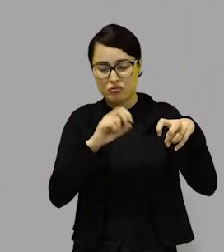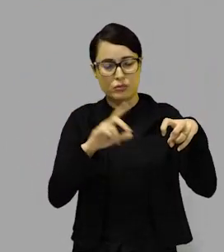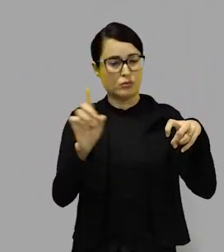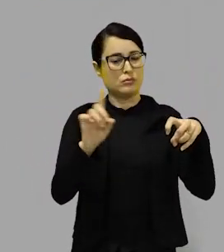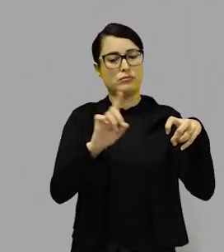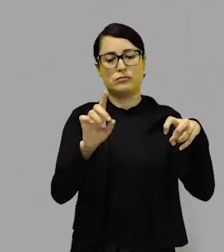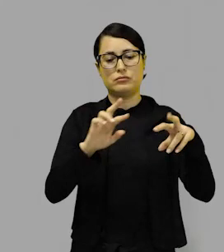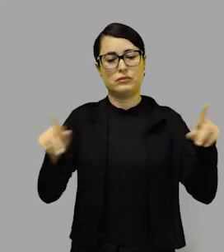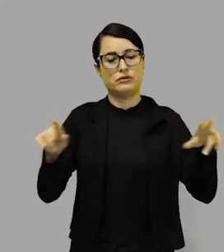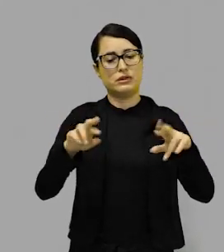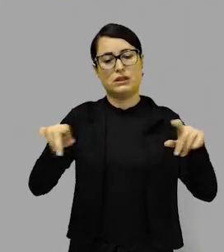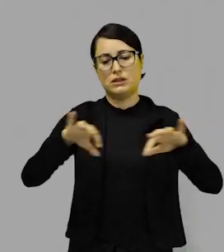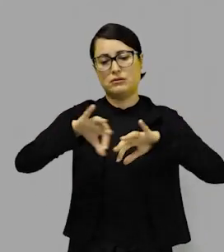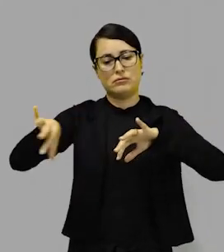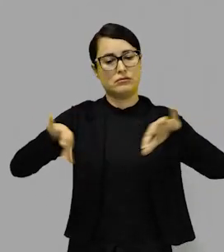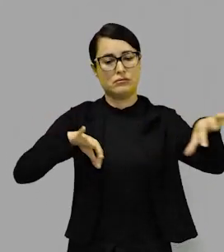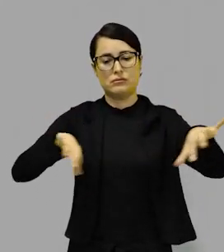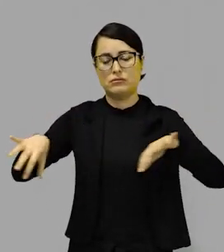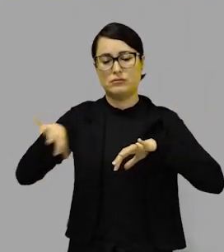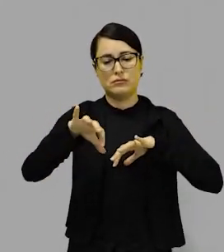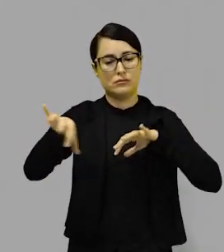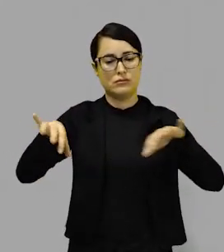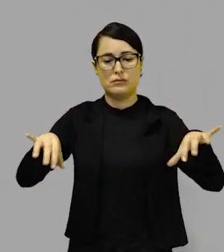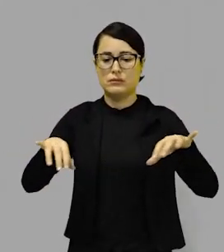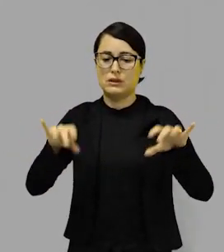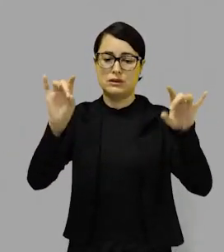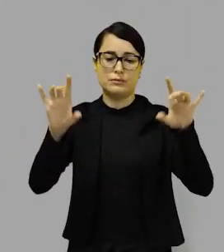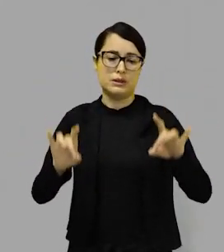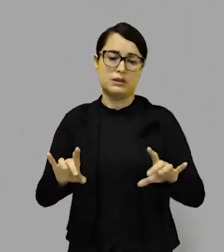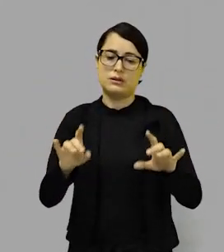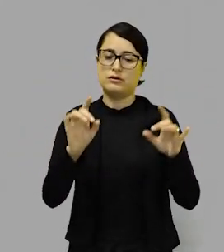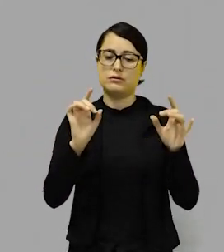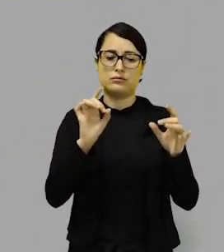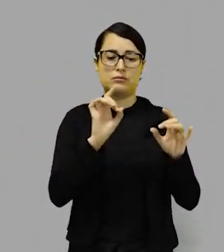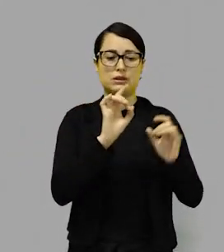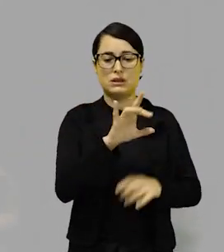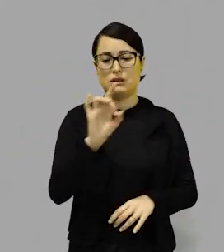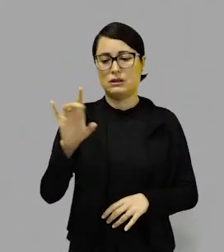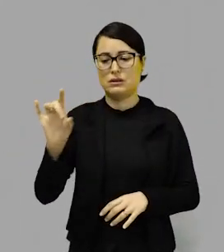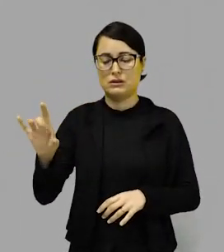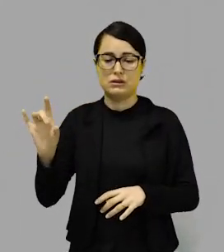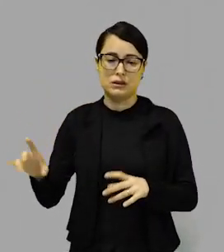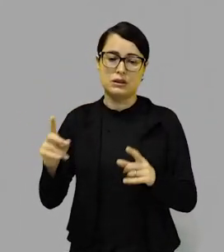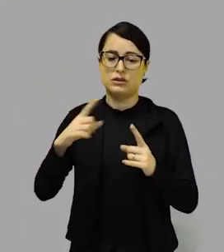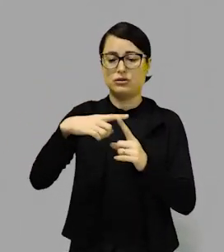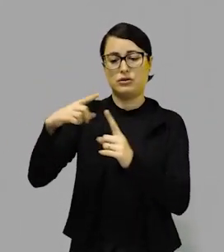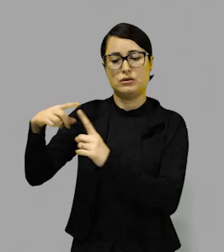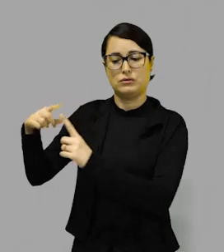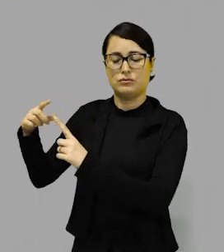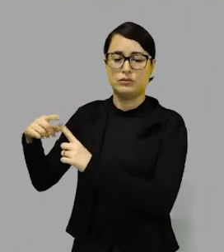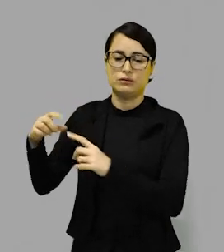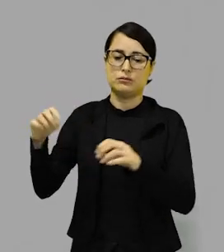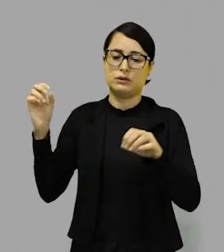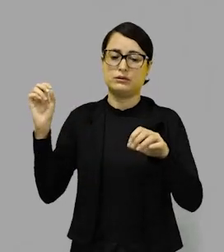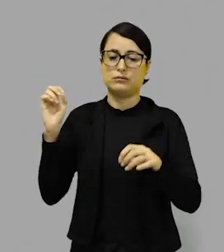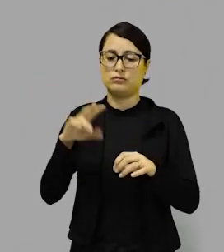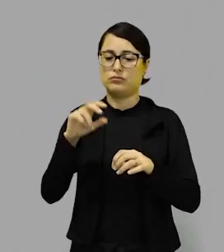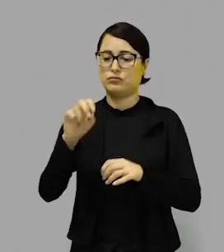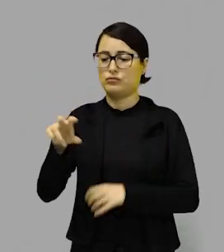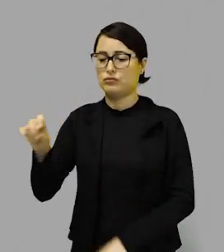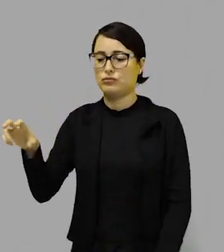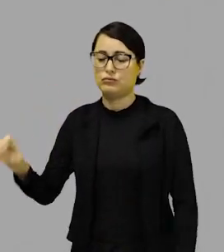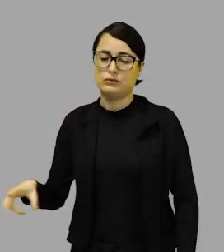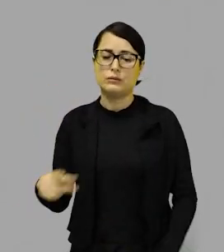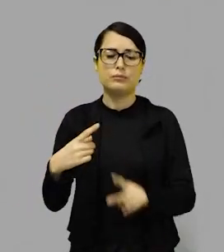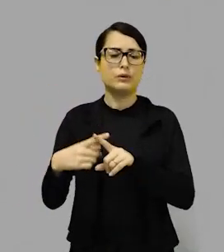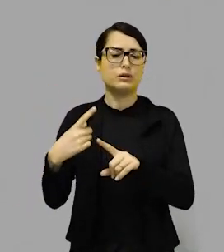planta. Ok, pessoal? Eles são altamente específicos para o tipo de indivíduo que ele vai infectar. Aí você me pergunta,